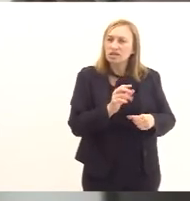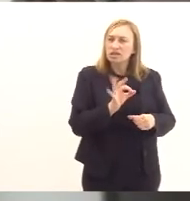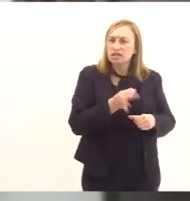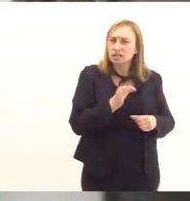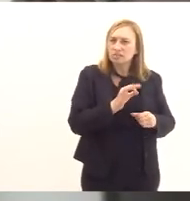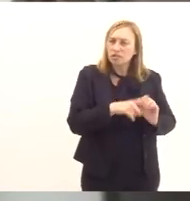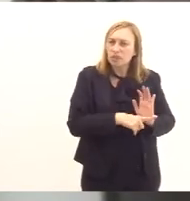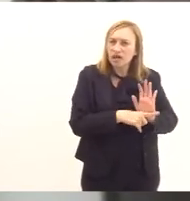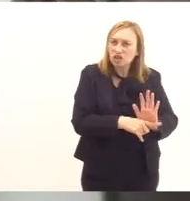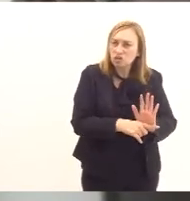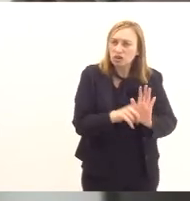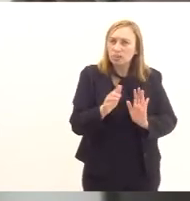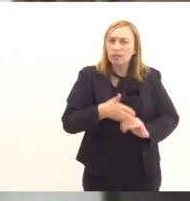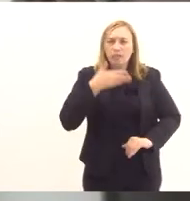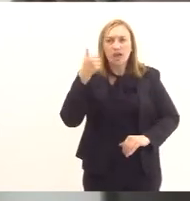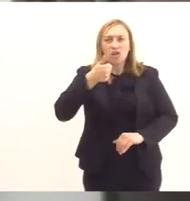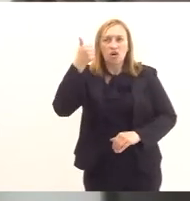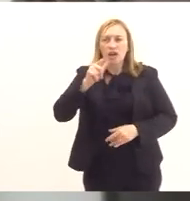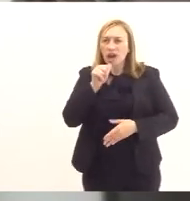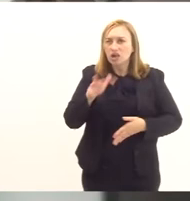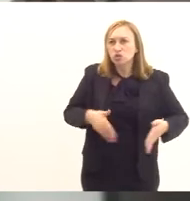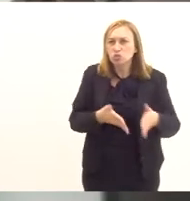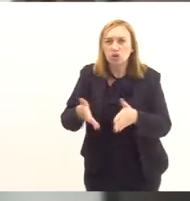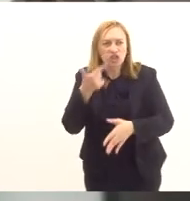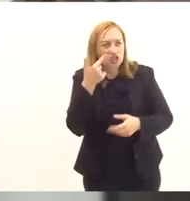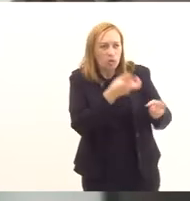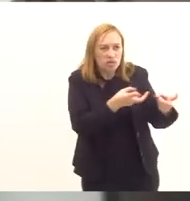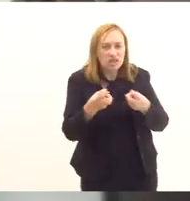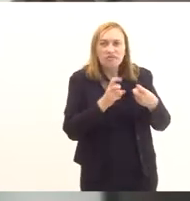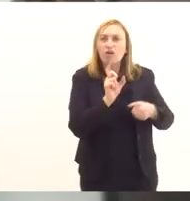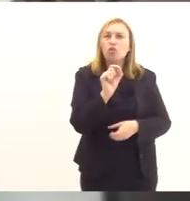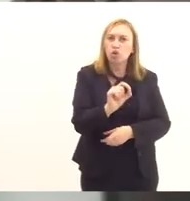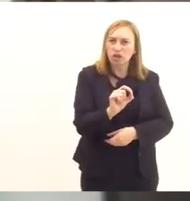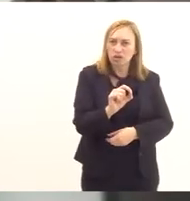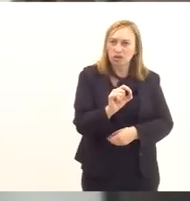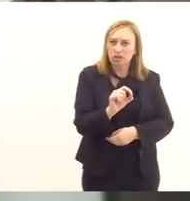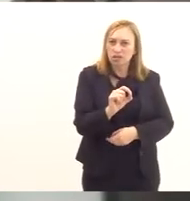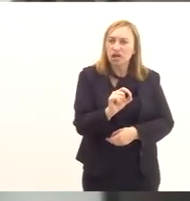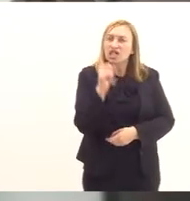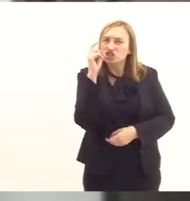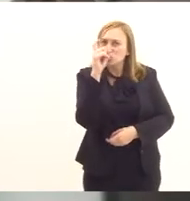do Rio de poluição do rio e ali a gente já identificava vá